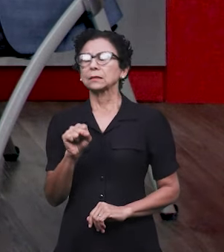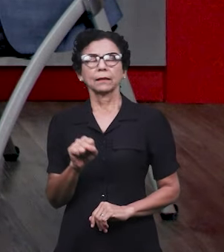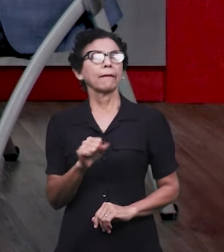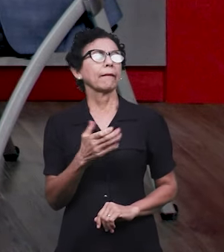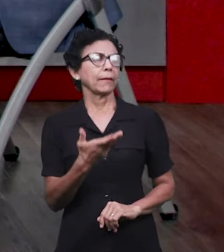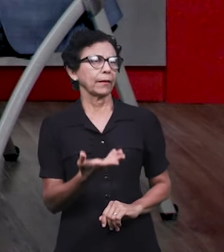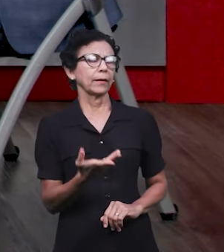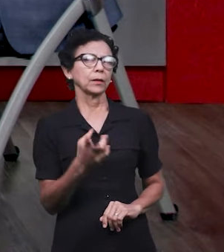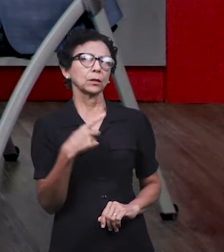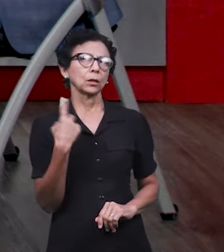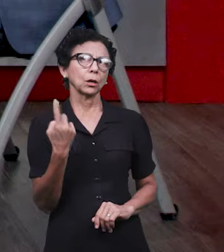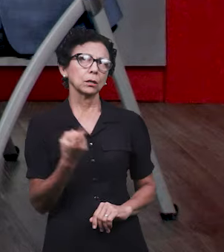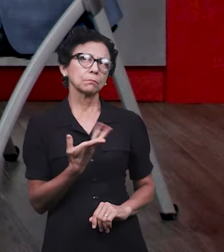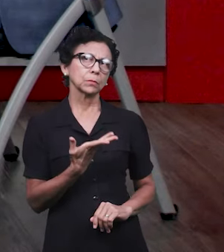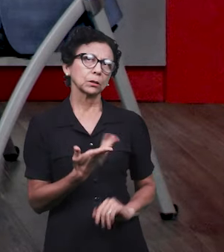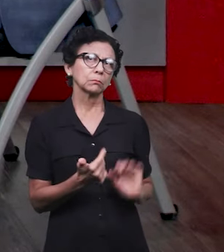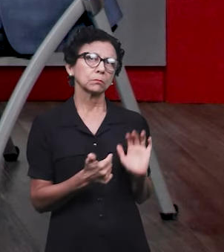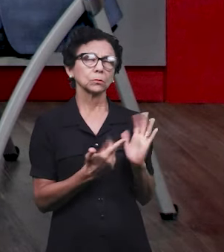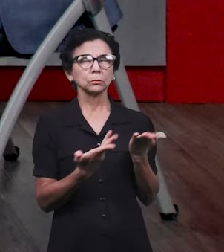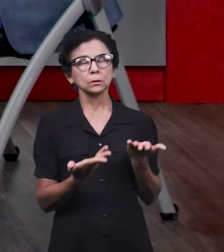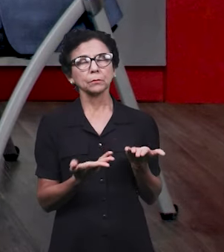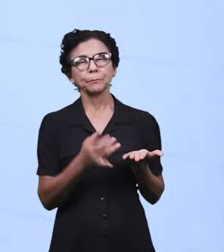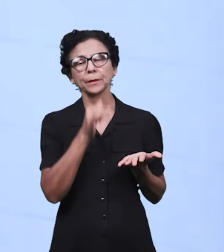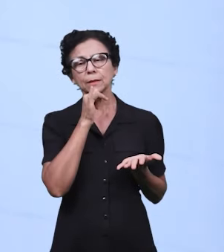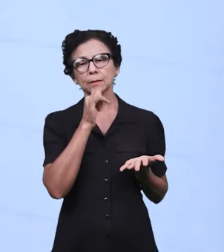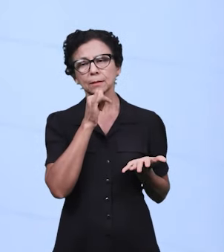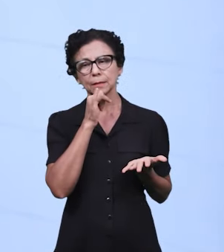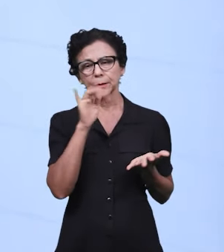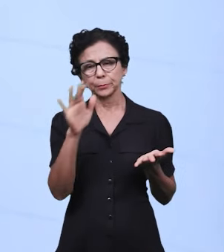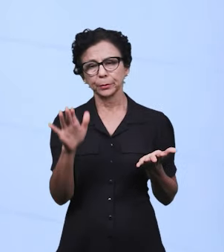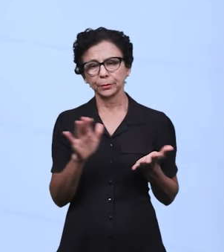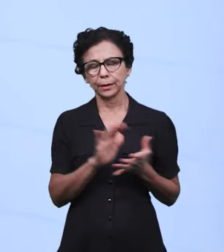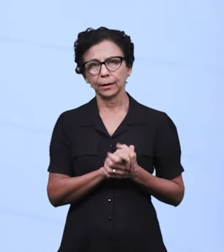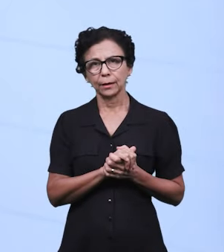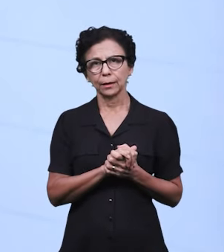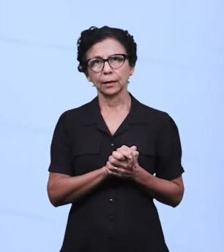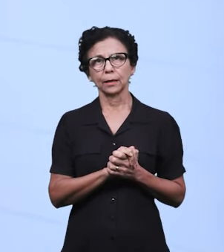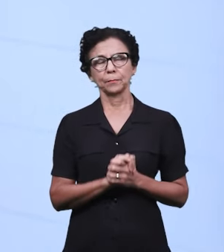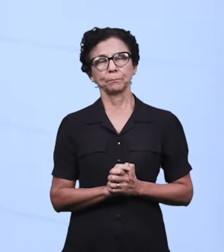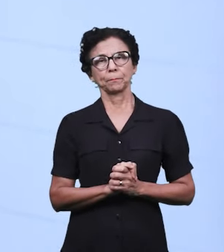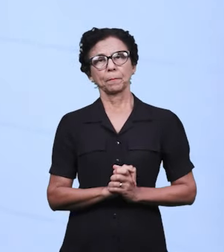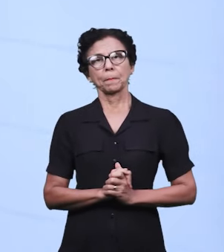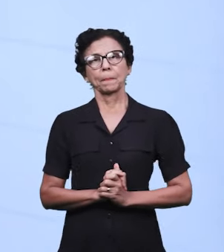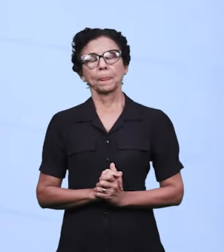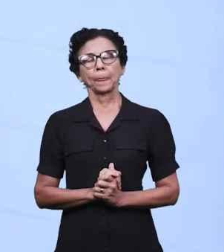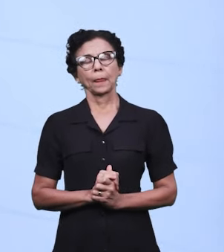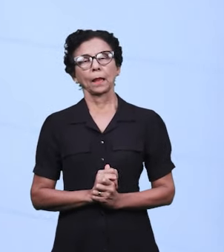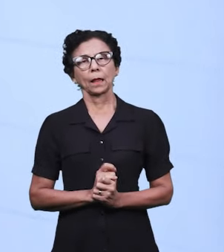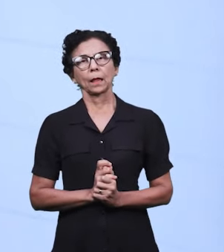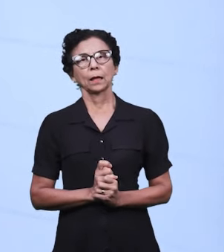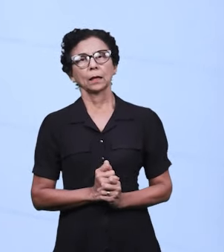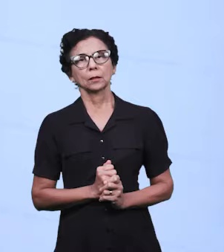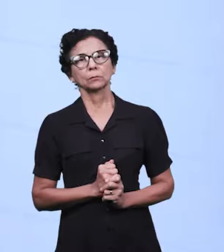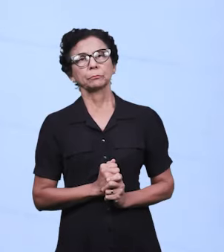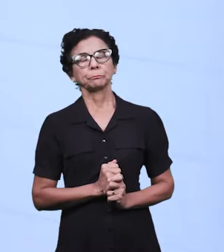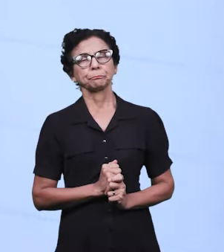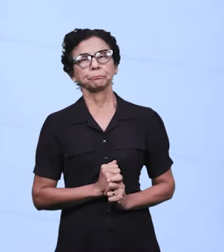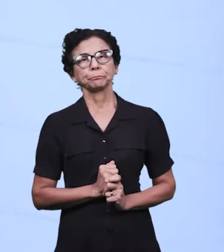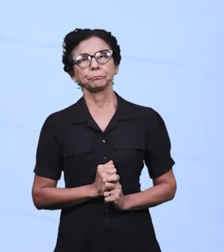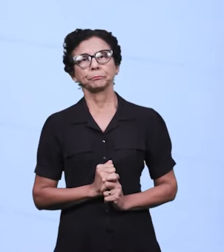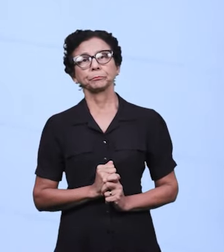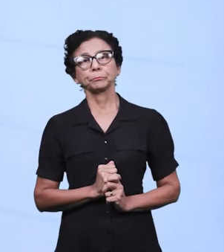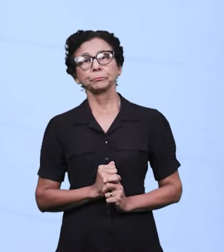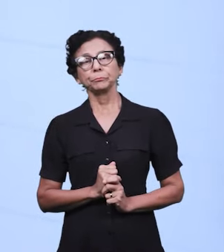elencar? Nós podemos falar aqui como, por exemplo, o direito à habitação, né? Então, o Estatuto,